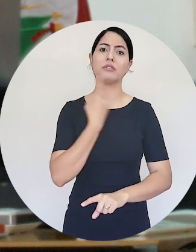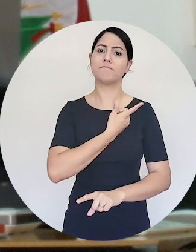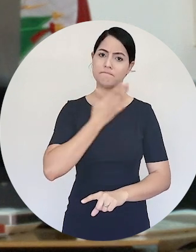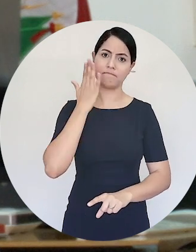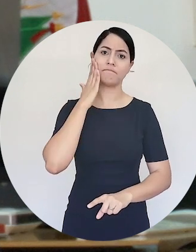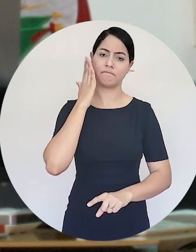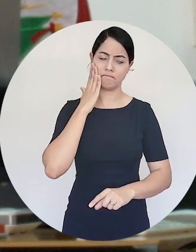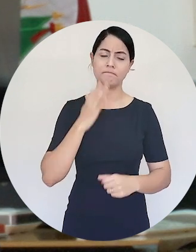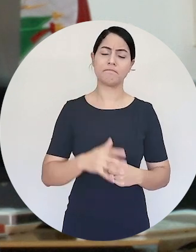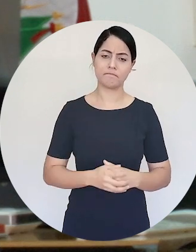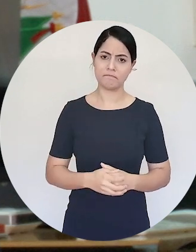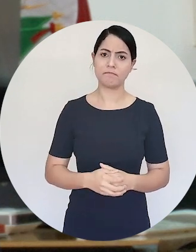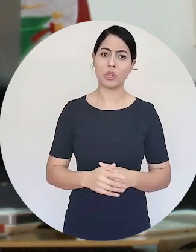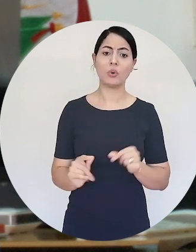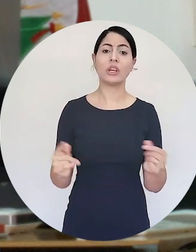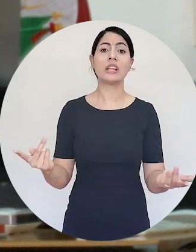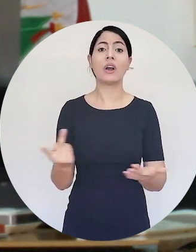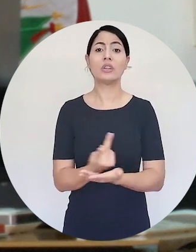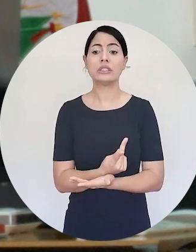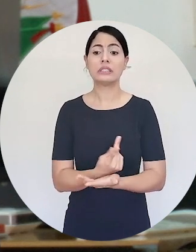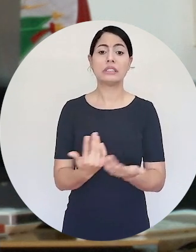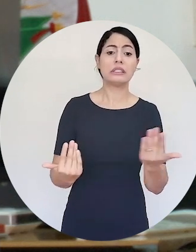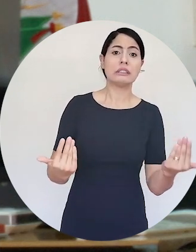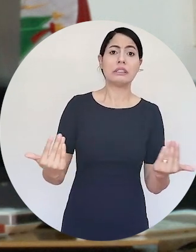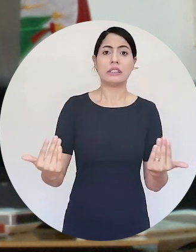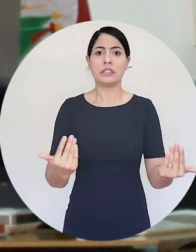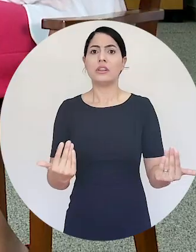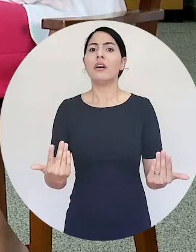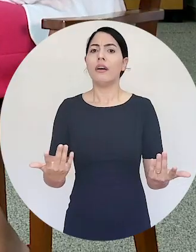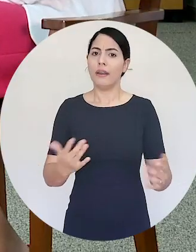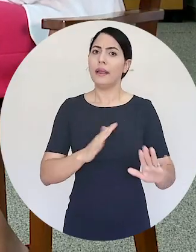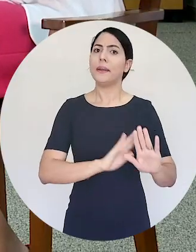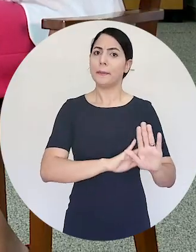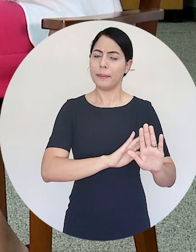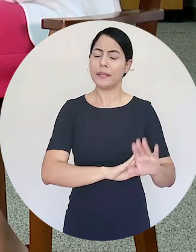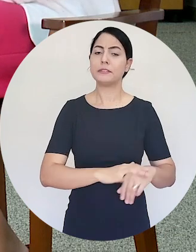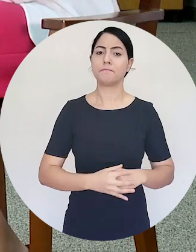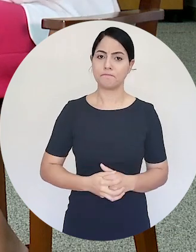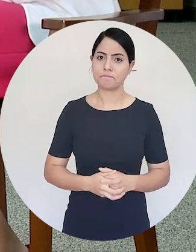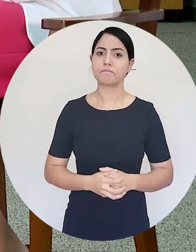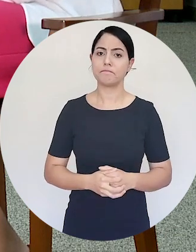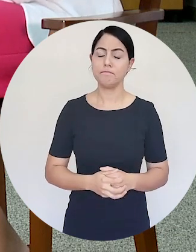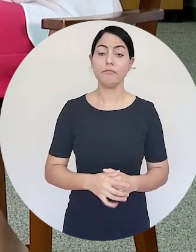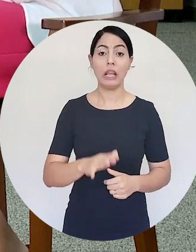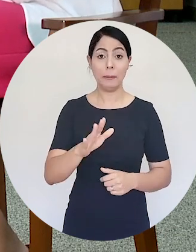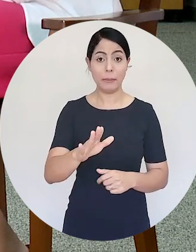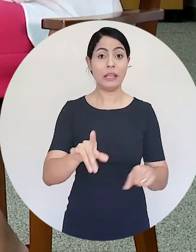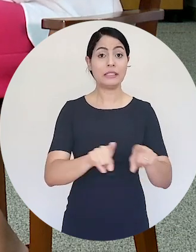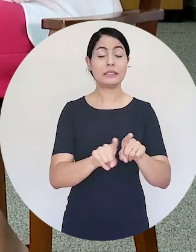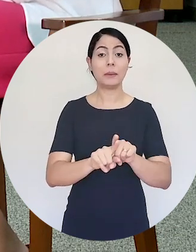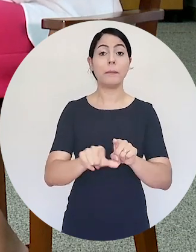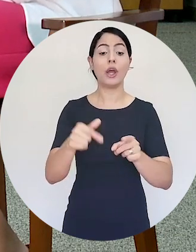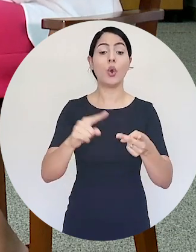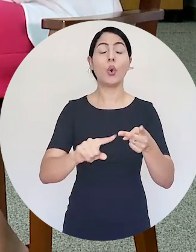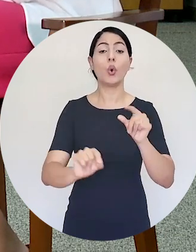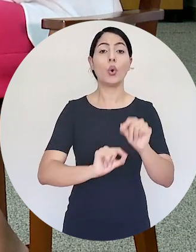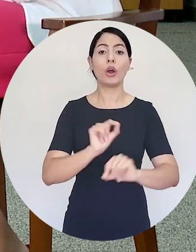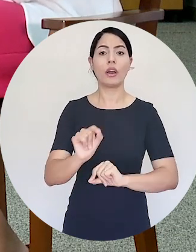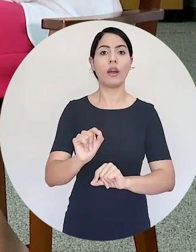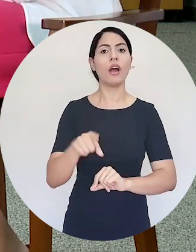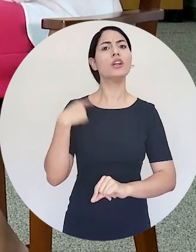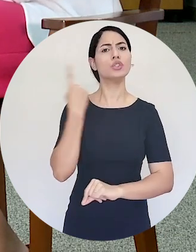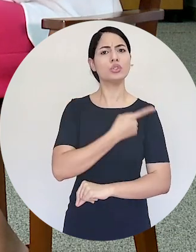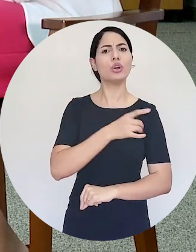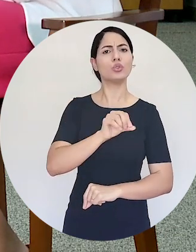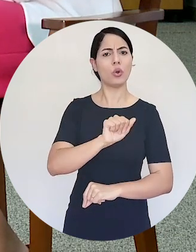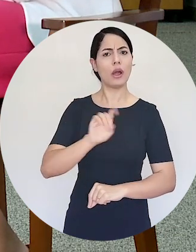hoje. Então, é um caso meio paradigmático. Outra coisa que eu acho muito importante nesse caso, mostrou que a Ordem